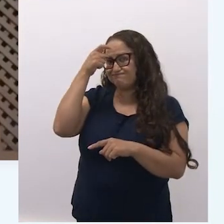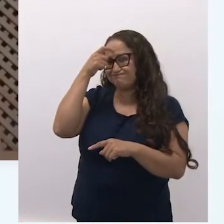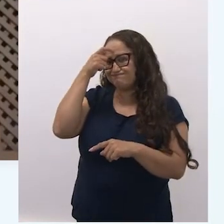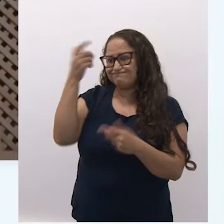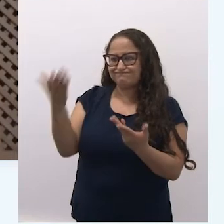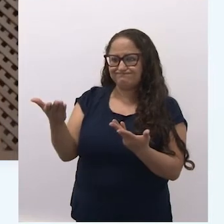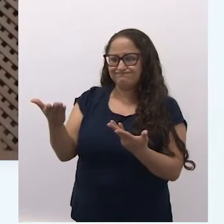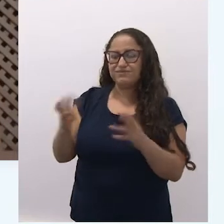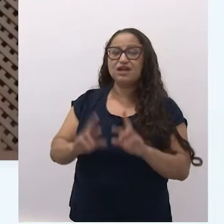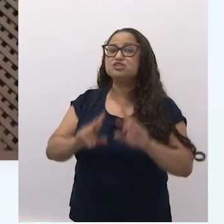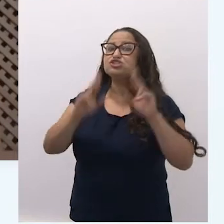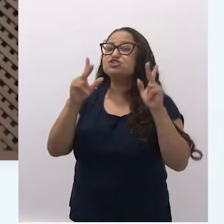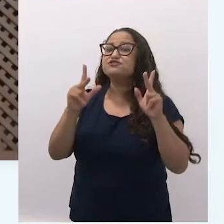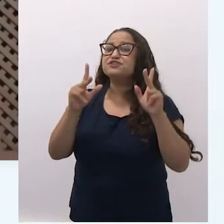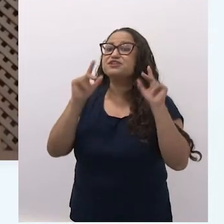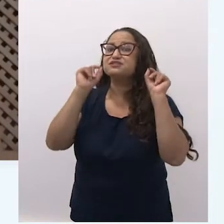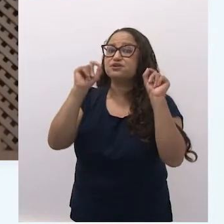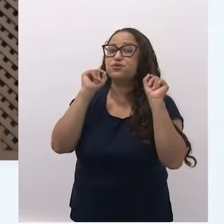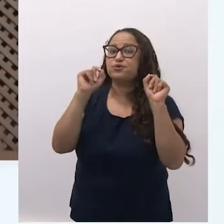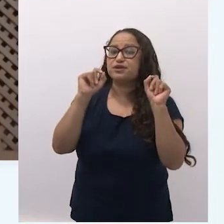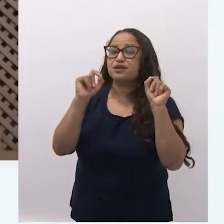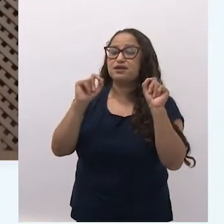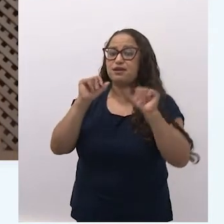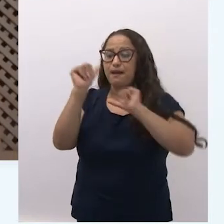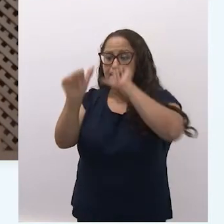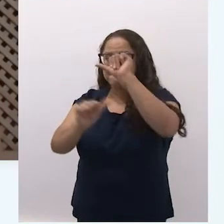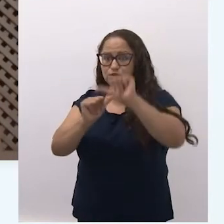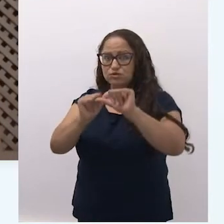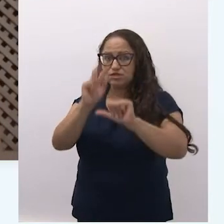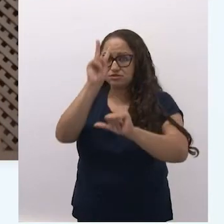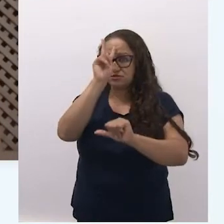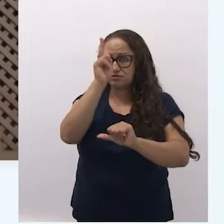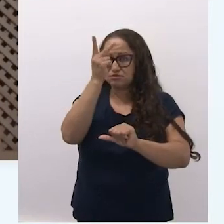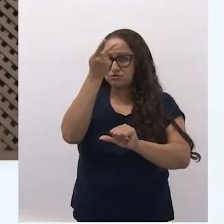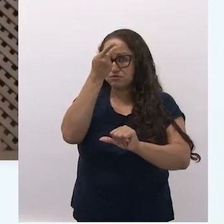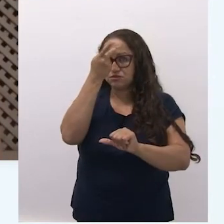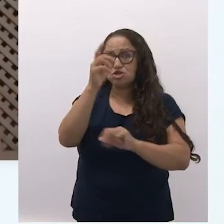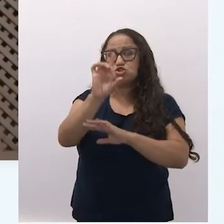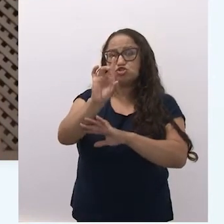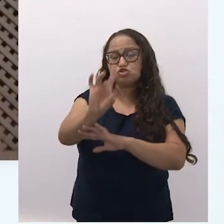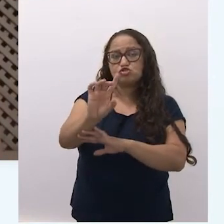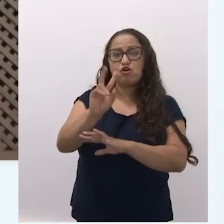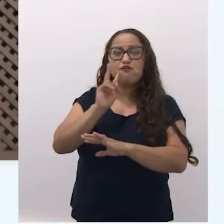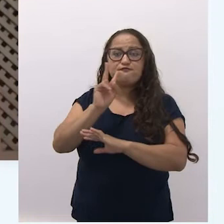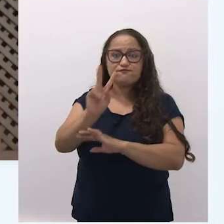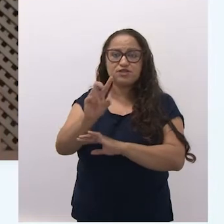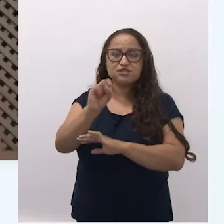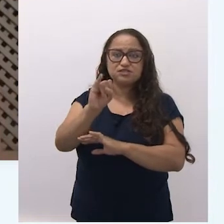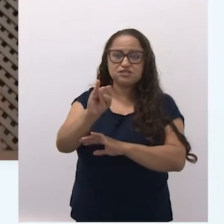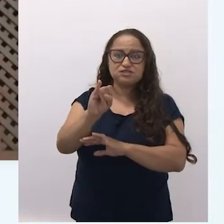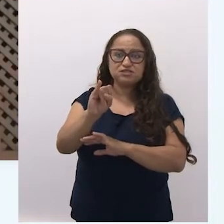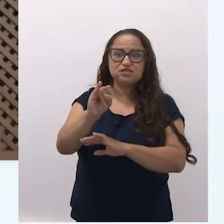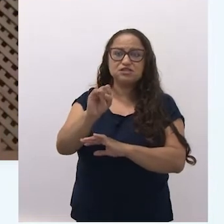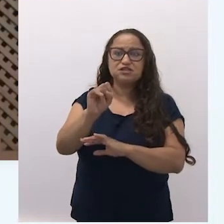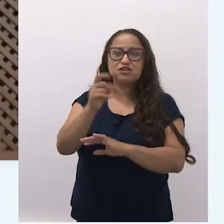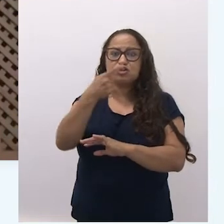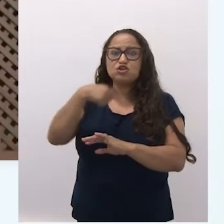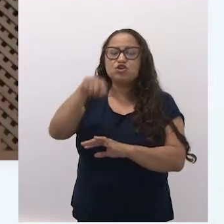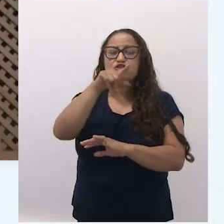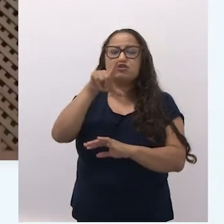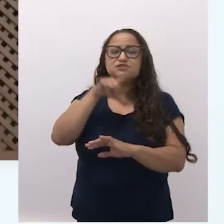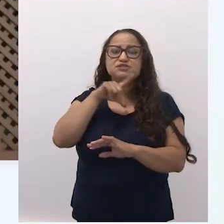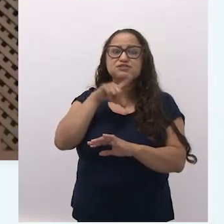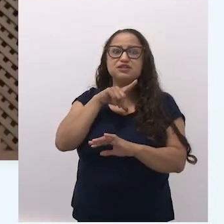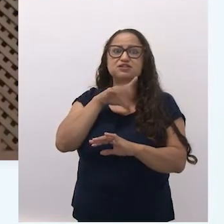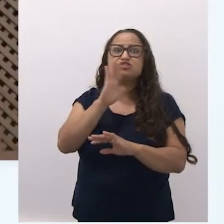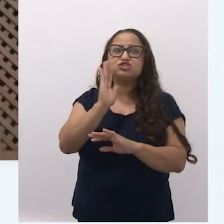A diferença é que essa mudança cerebral a gente só consegue ver, né, se nós formos mapeando isso